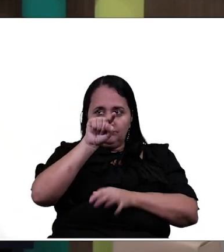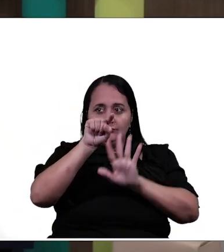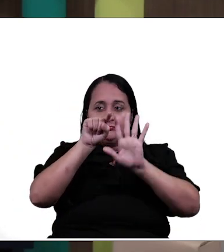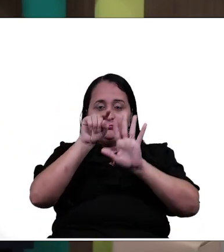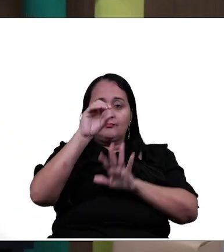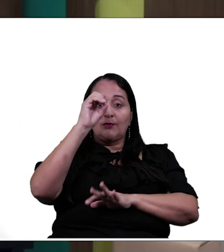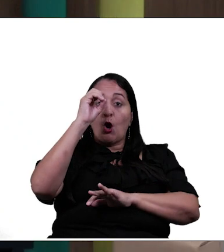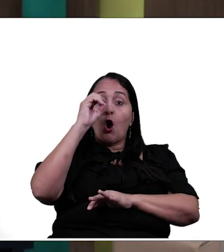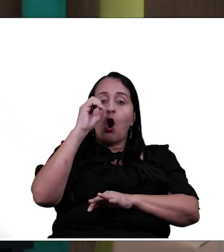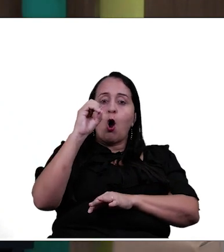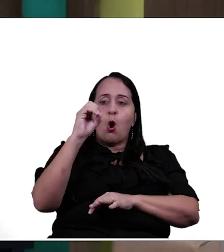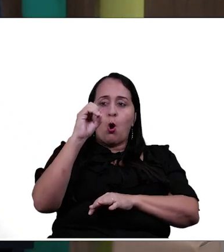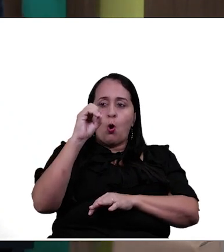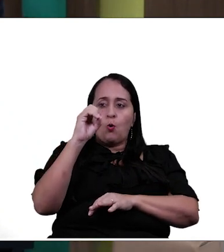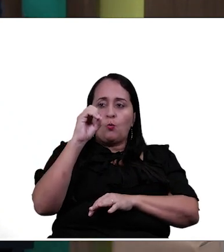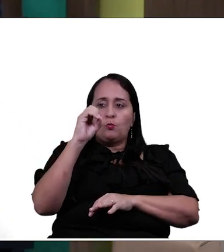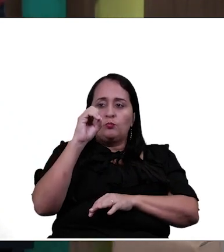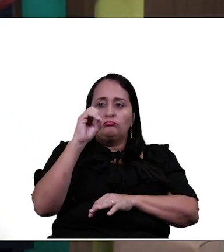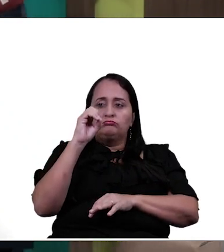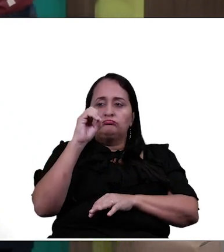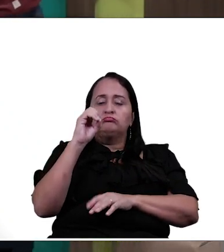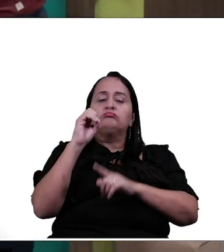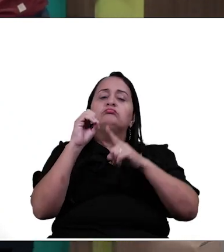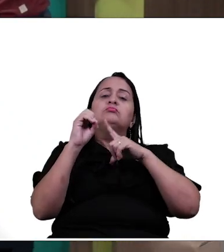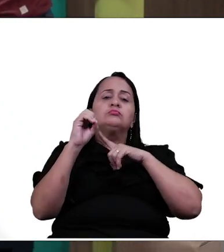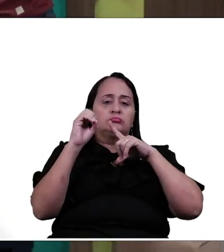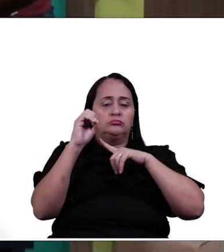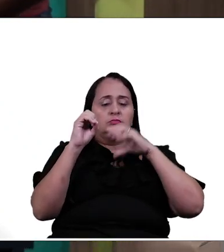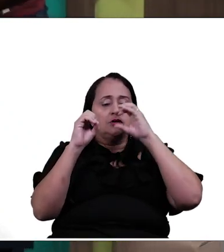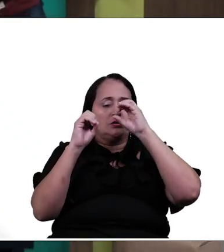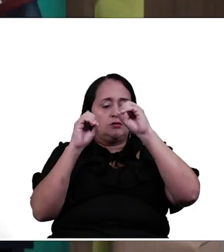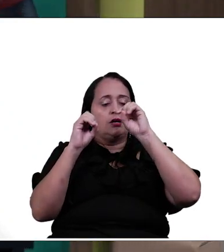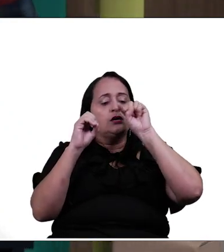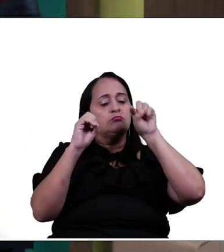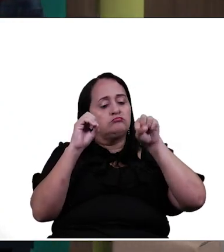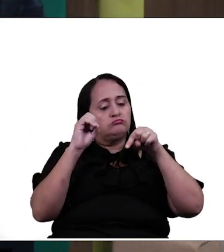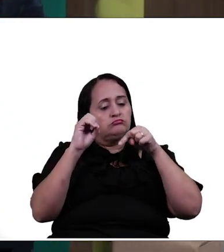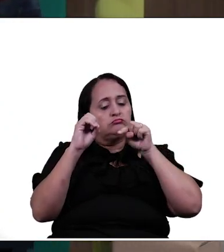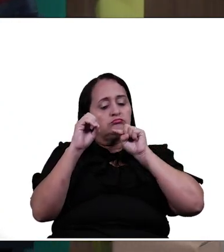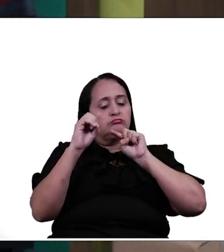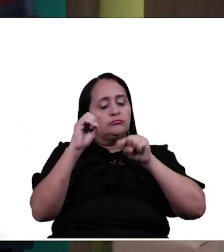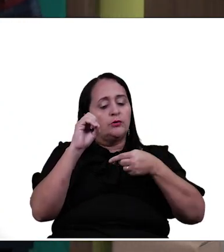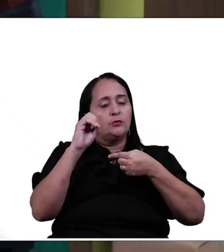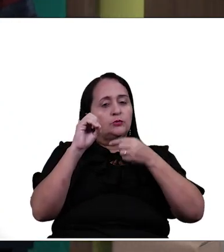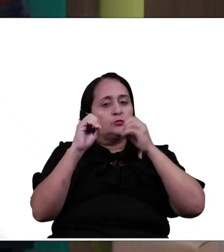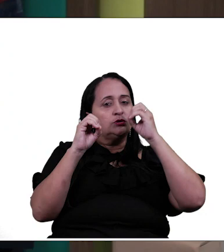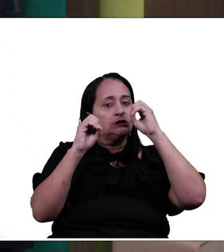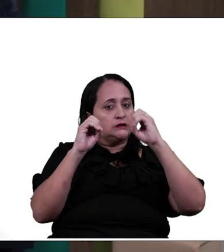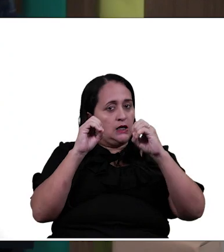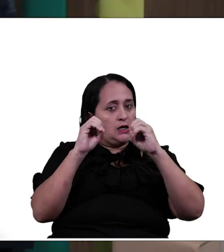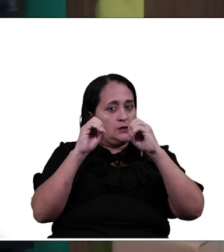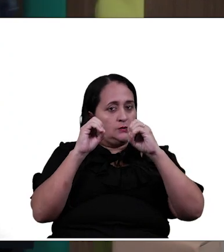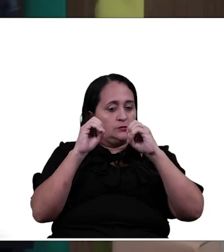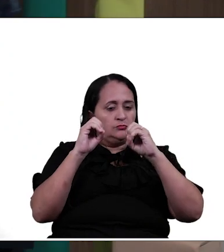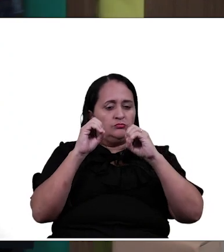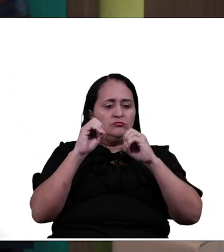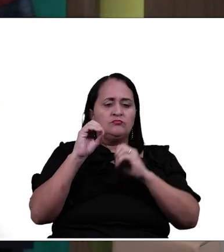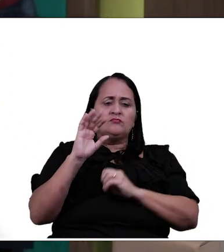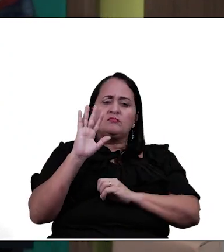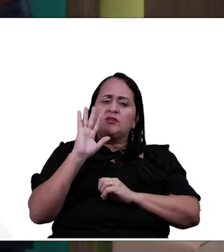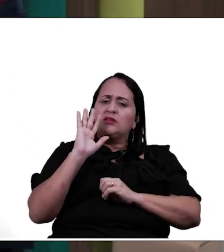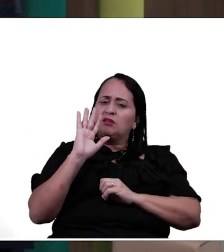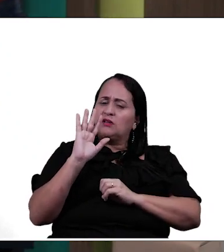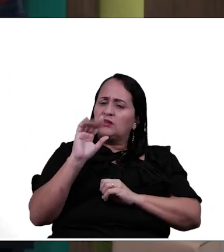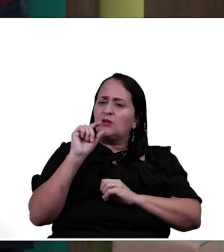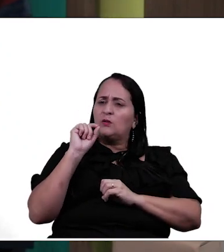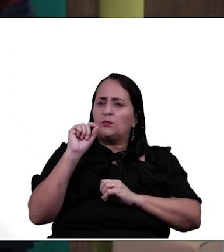0,555 e ele segue infinitamente. Porque, olha, na dízima periódica, a